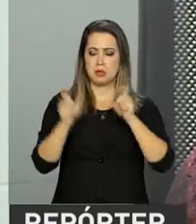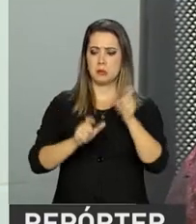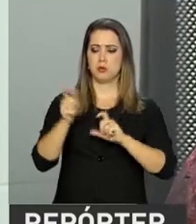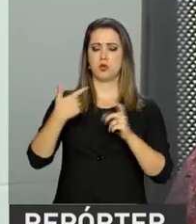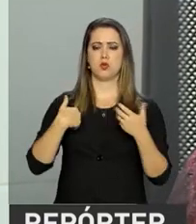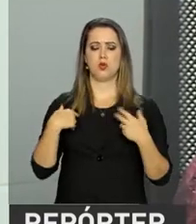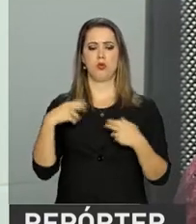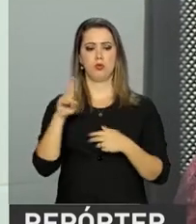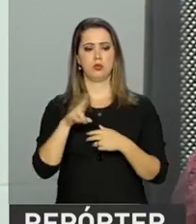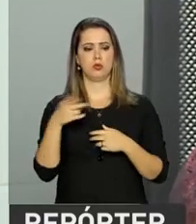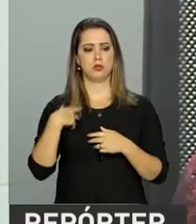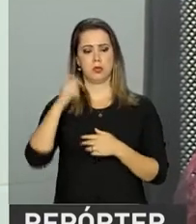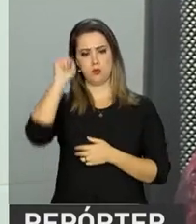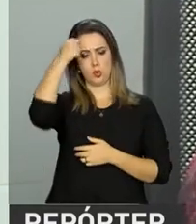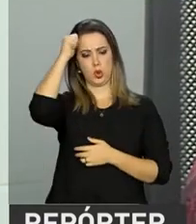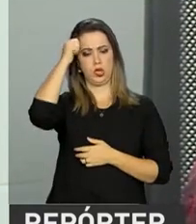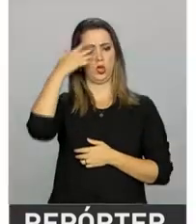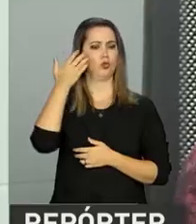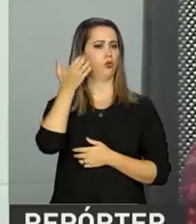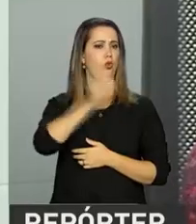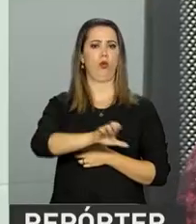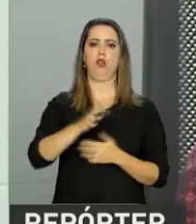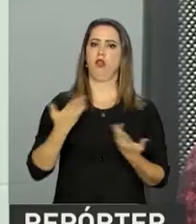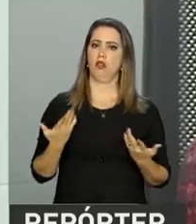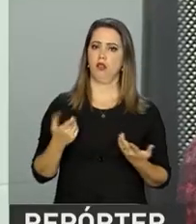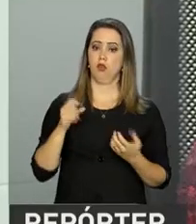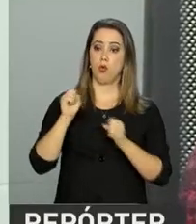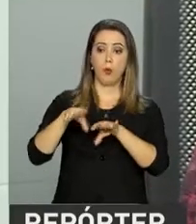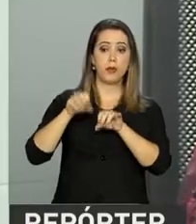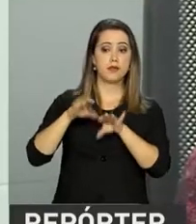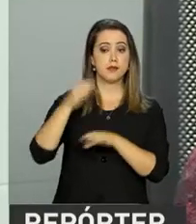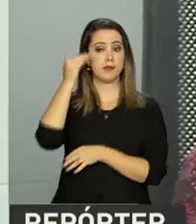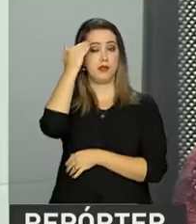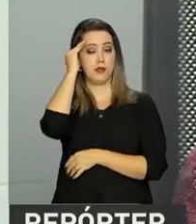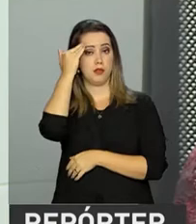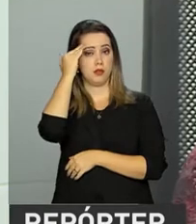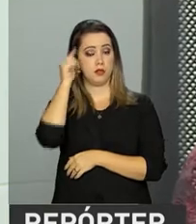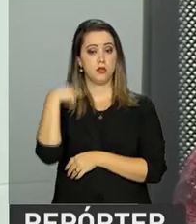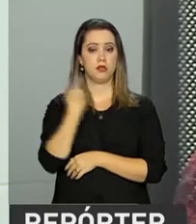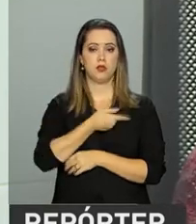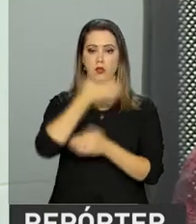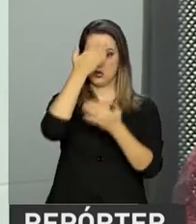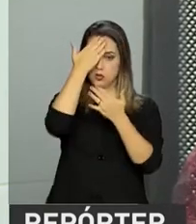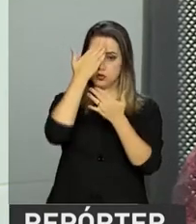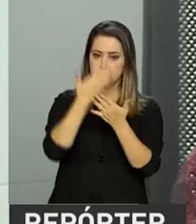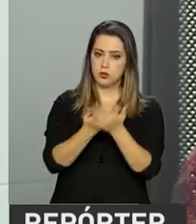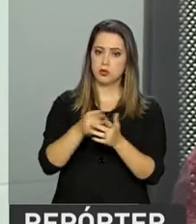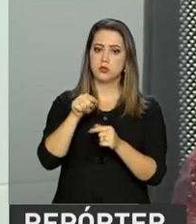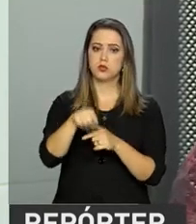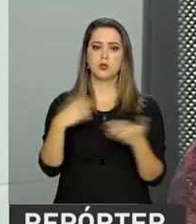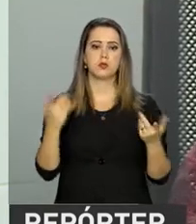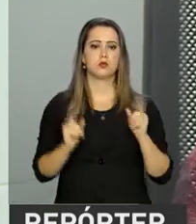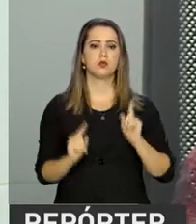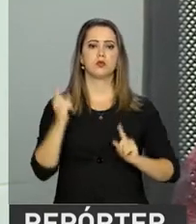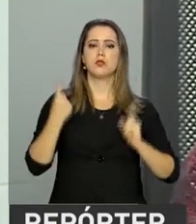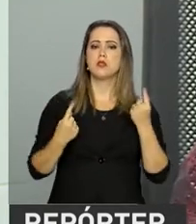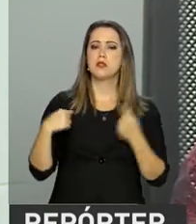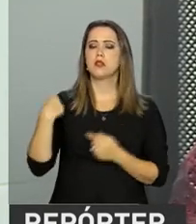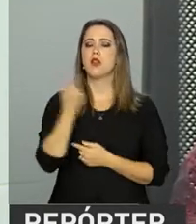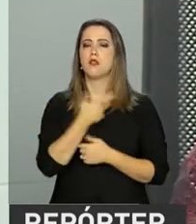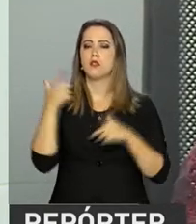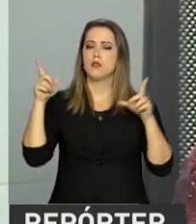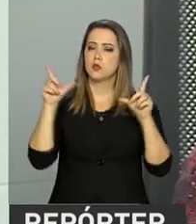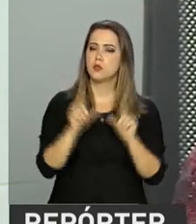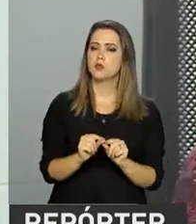o povo negro não admite mais com a educação ea conscientização nós temos certeza que neste carnaval nós vamos conseguir